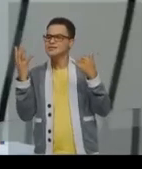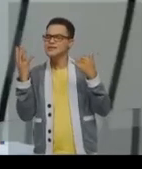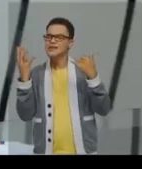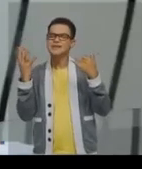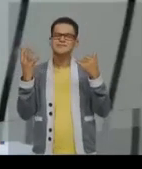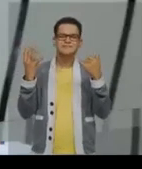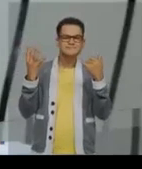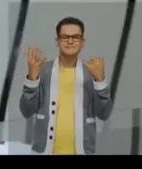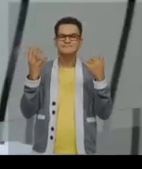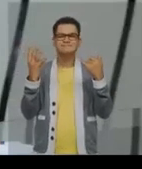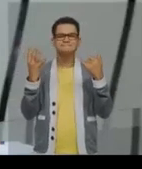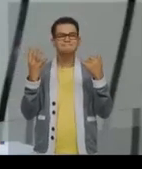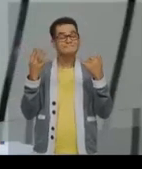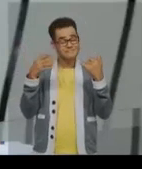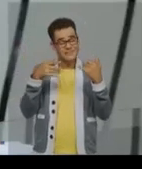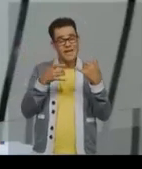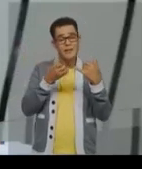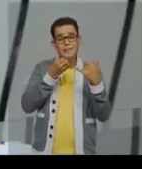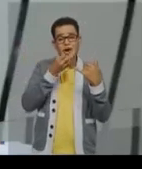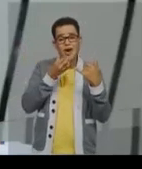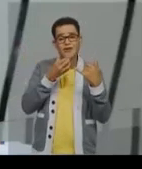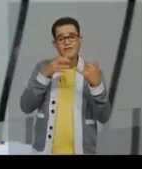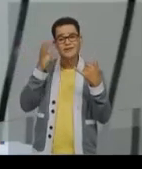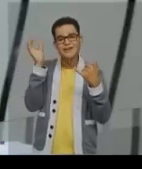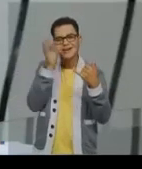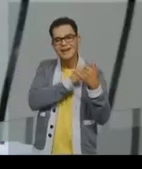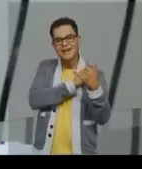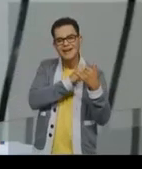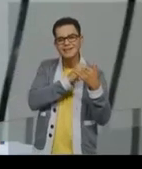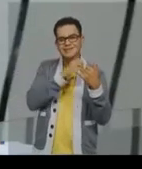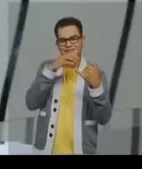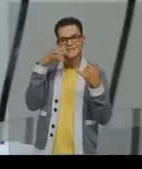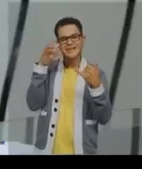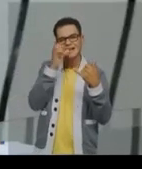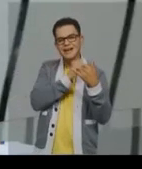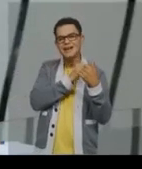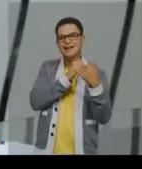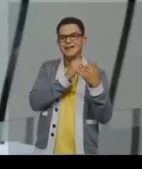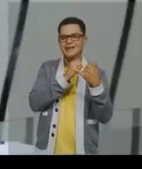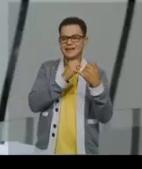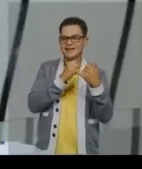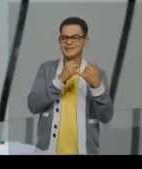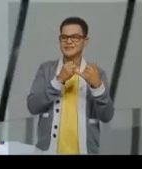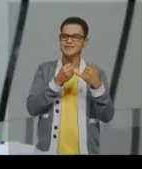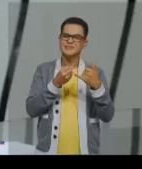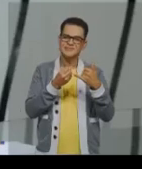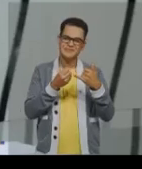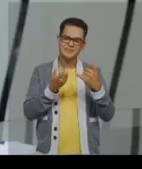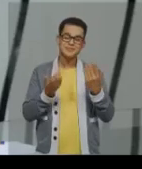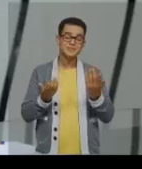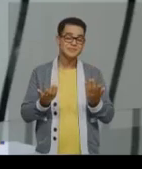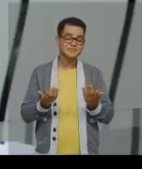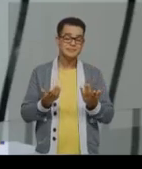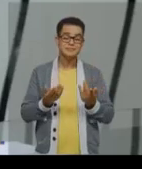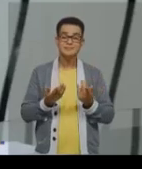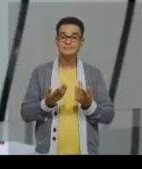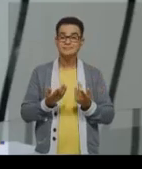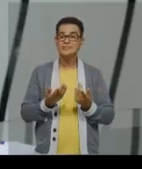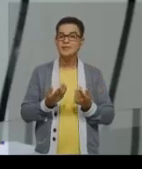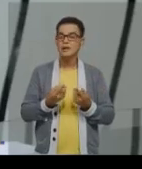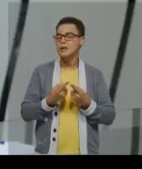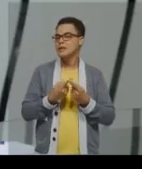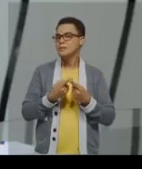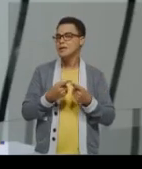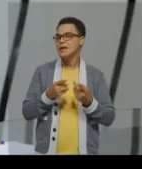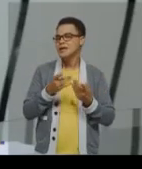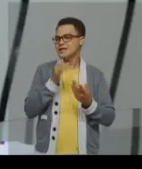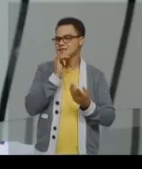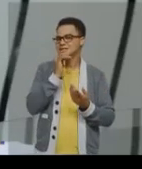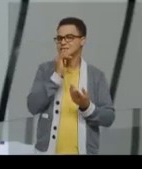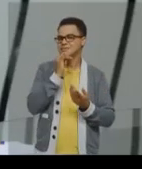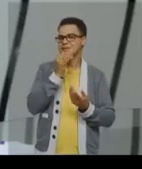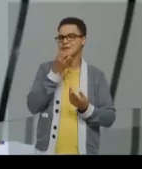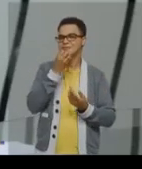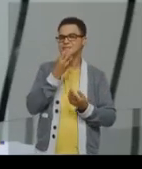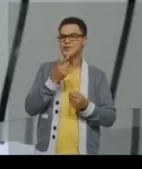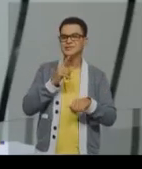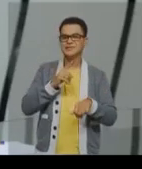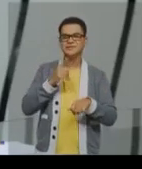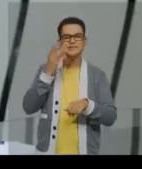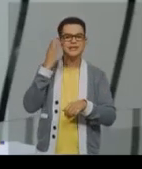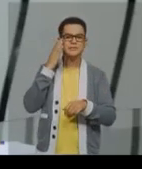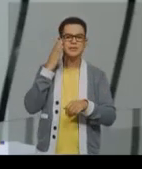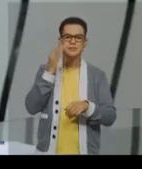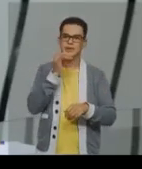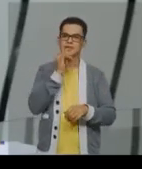bom, isso acelera a comunicação, faz com que a gente se sinta perto das pessoas, né? Ou como é bom eu saber que hora que eu vou sair de casa e ter